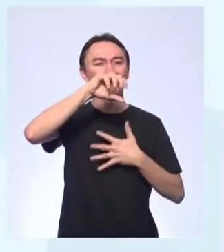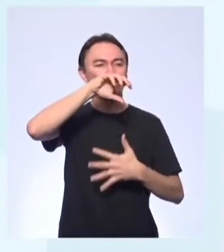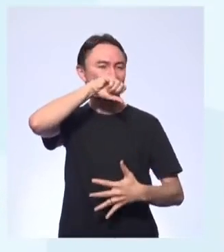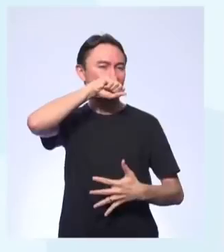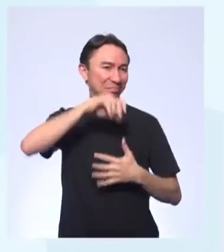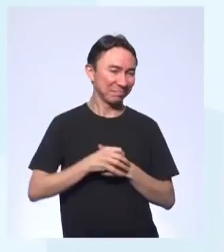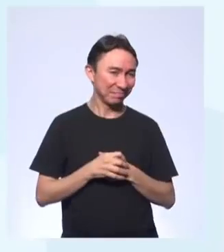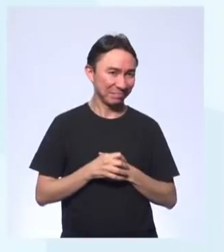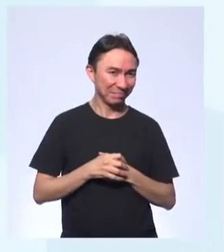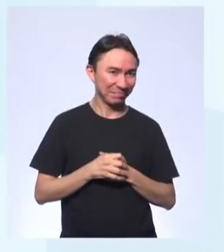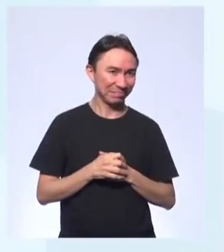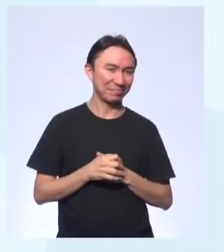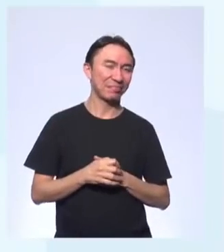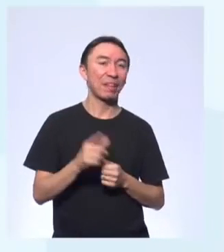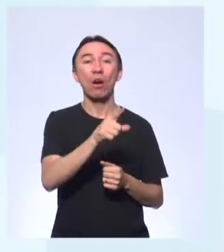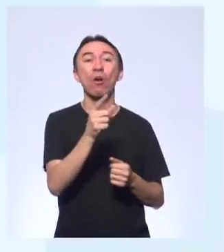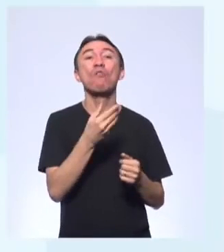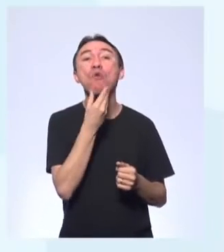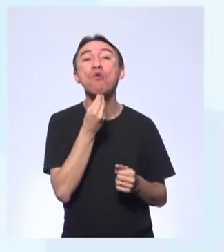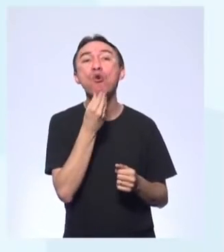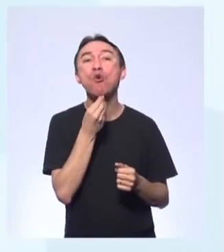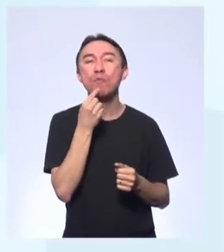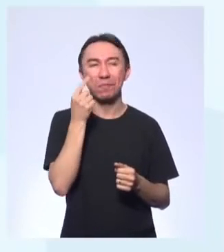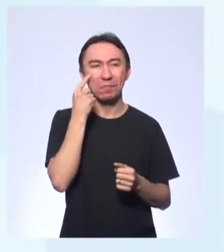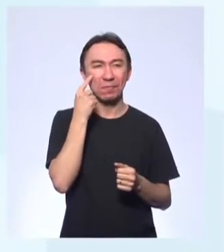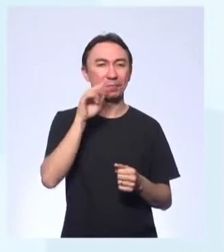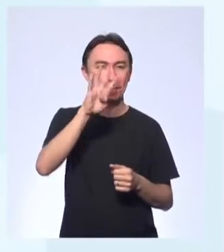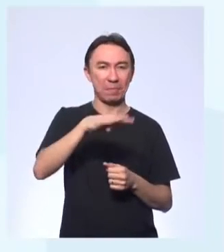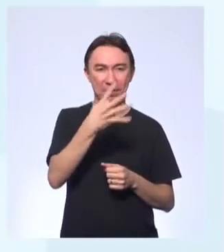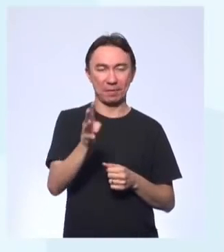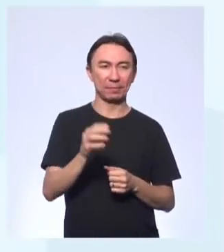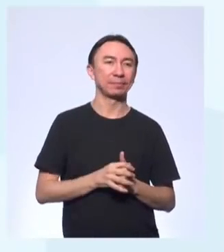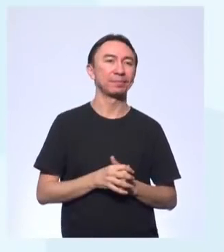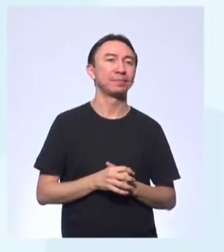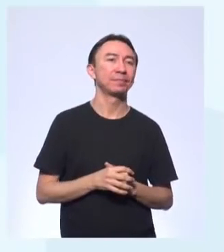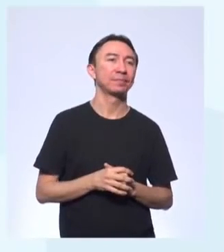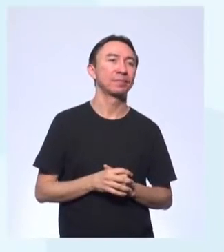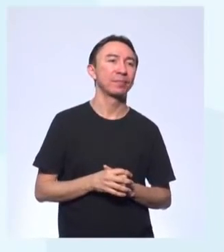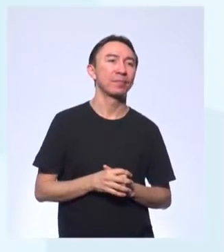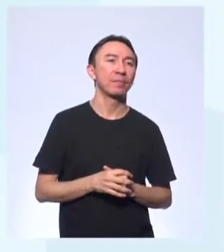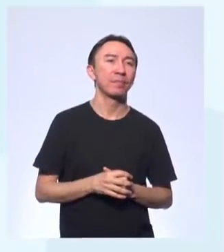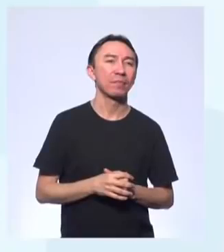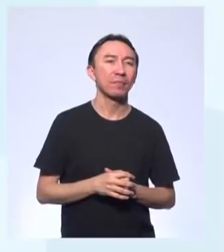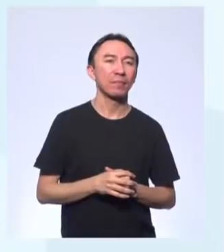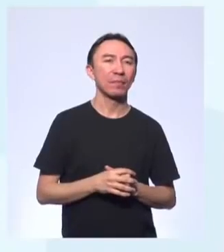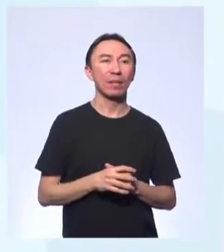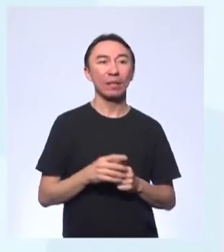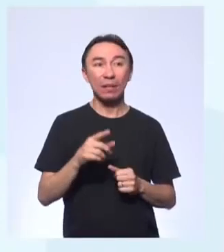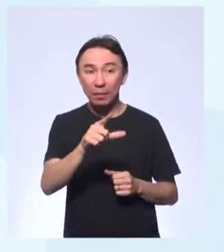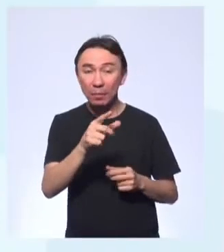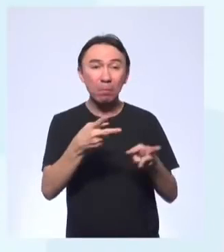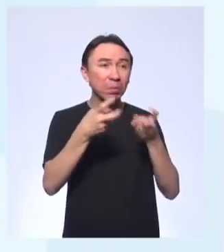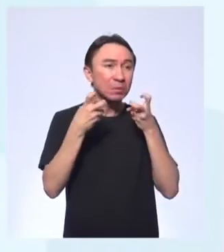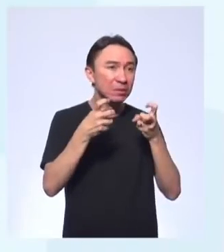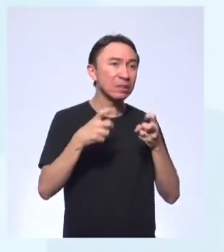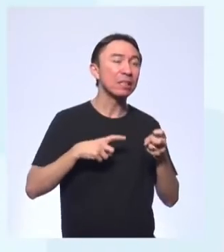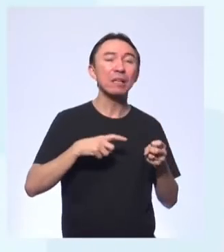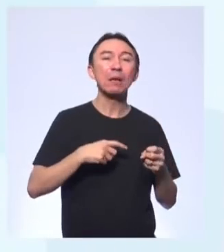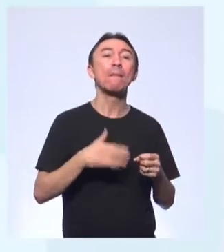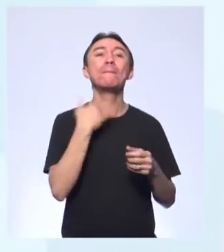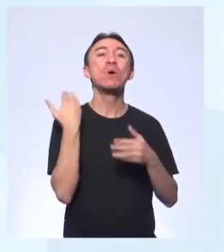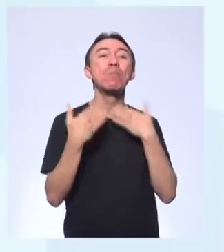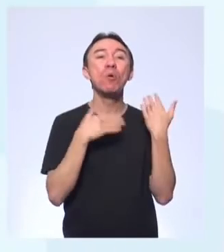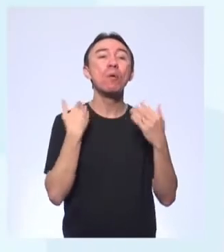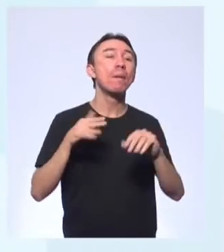tabelinha dos homens, a gente percebe ó, que os indivíduos eles morrem mais de agressões do